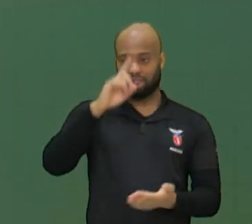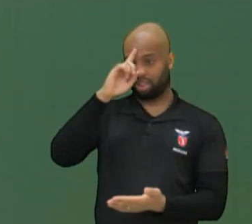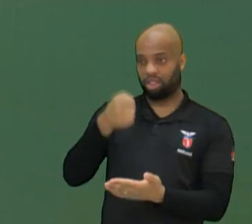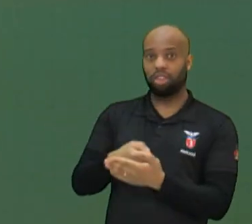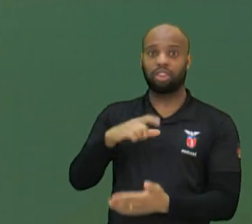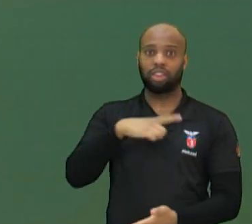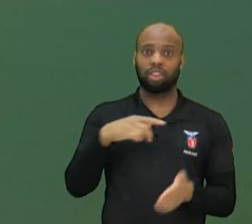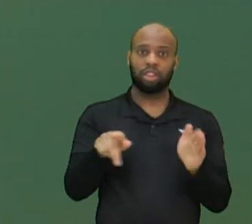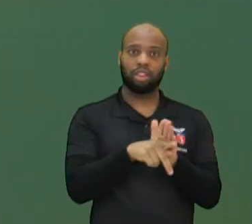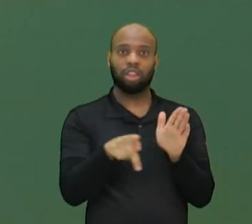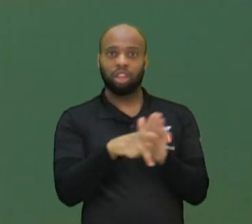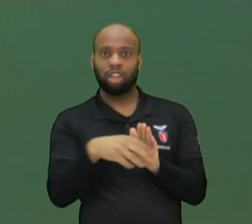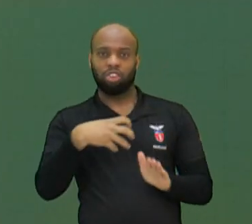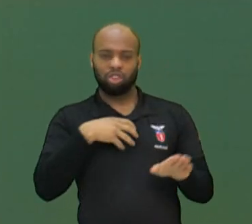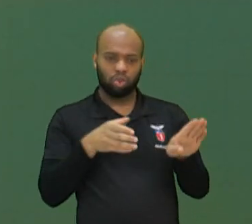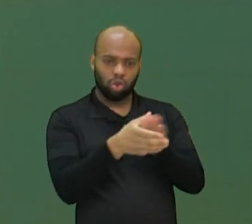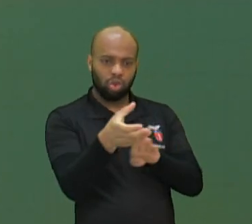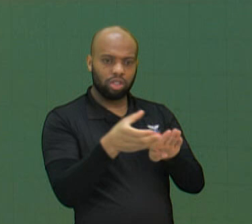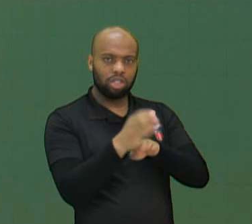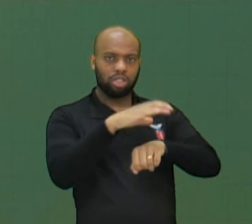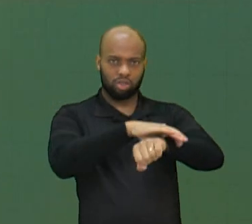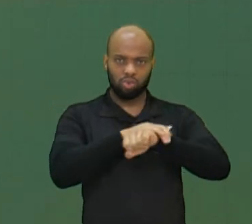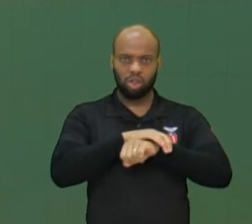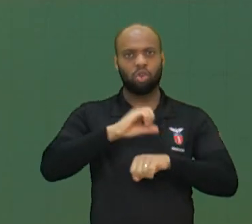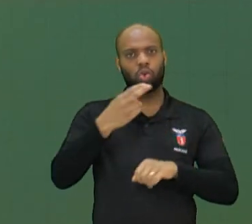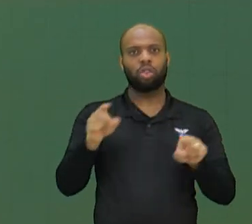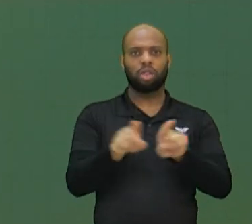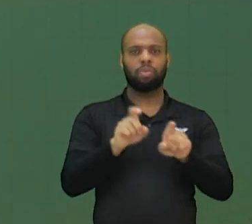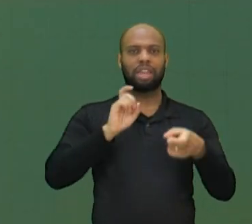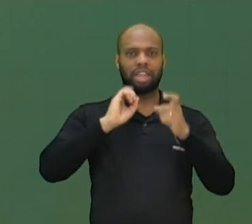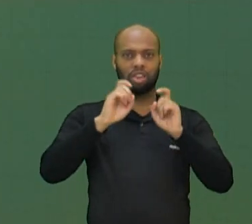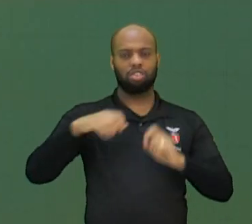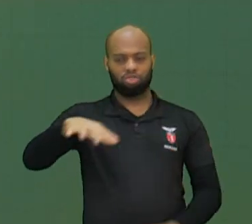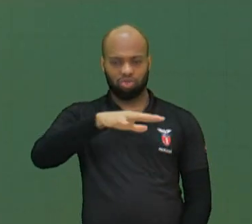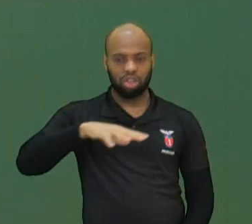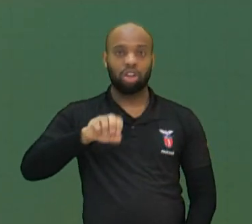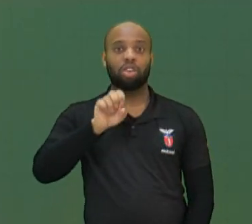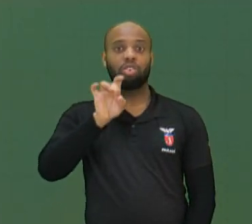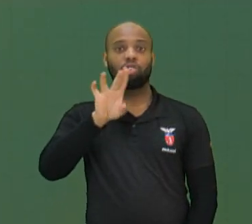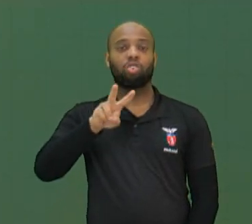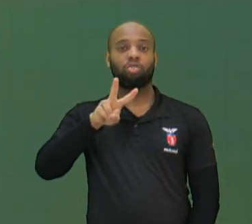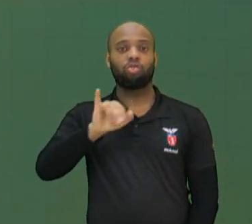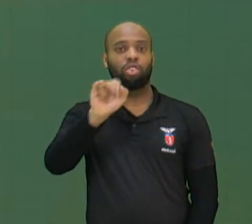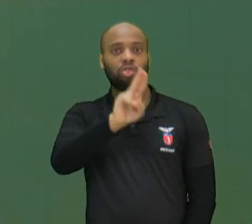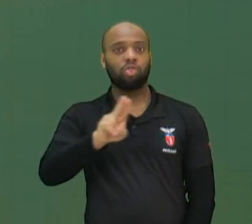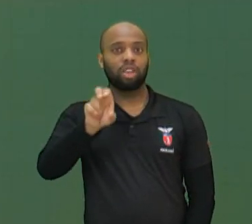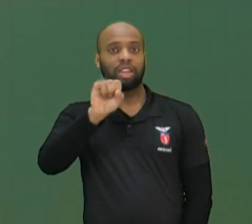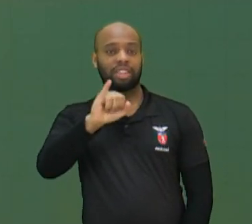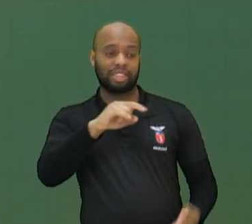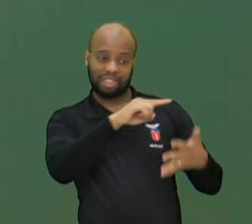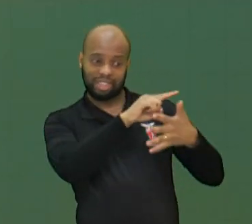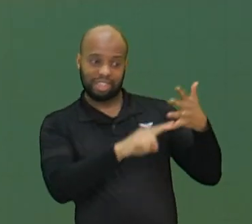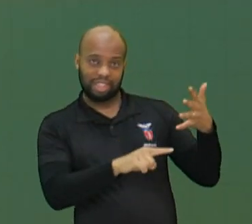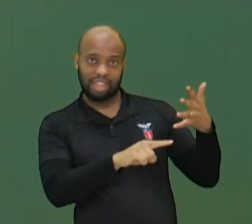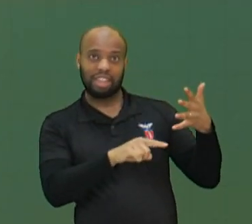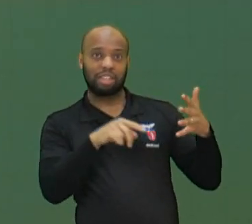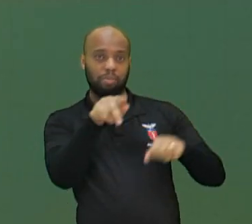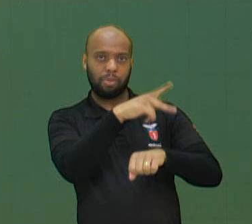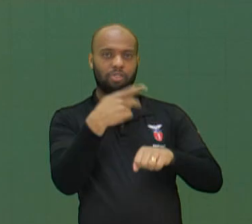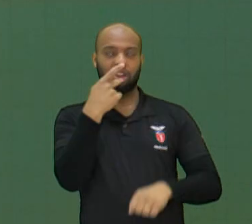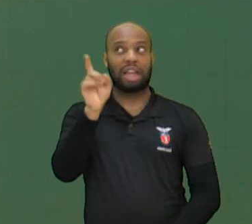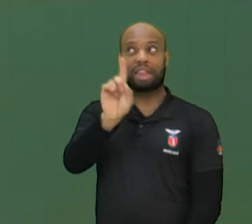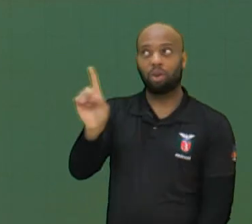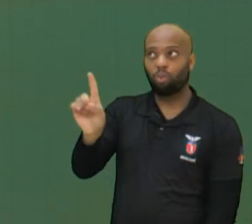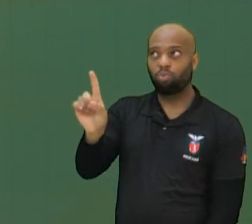na Assembleia Geral ou no Conselho de Segurança, só vai ser aplicado se nenhum desses 5 países disser